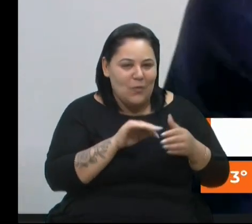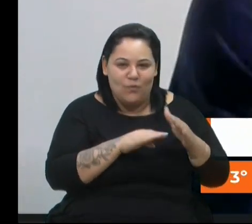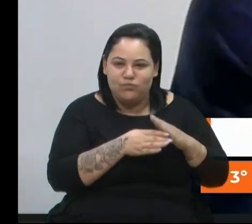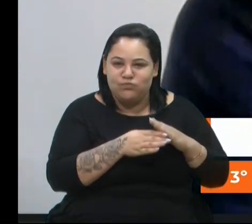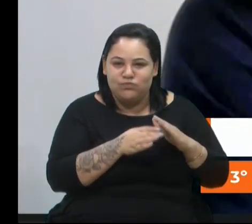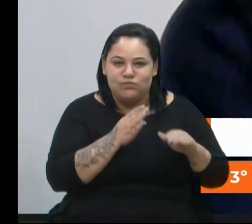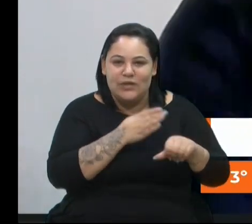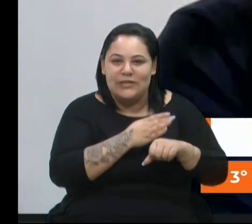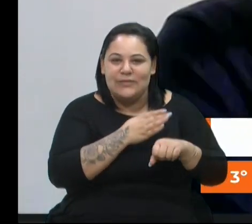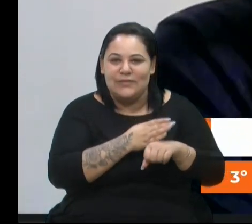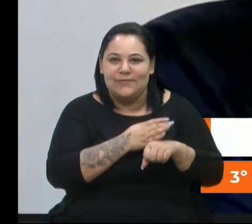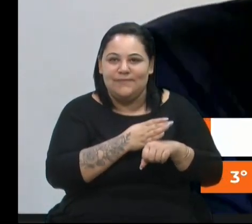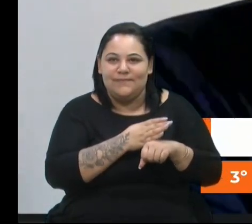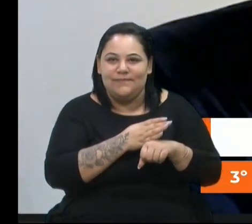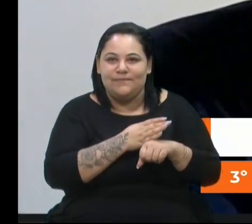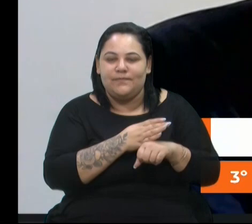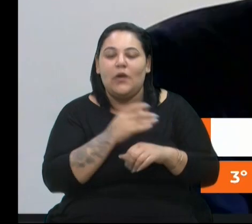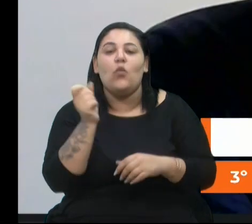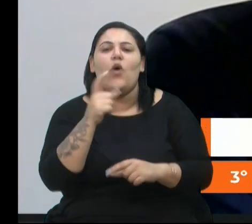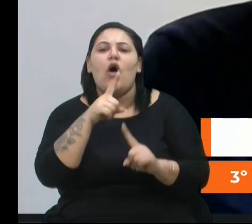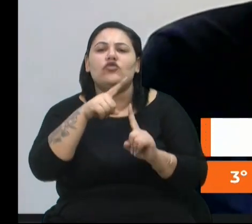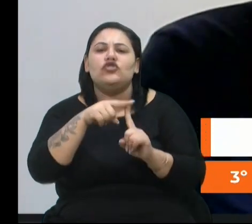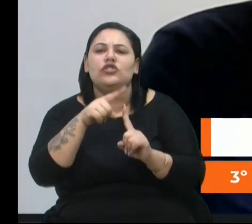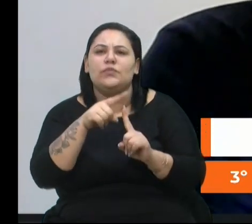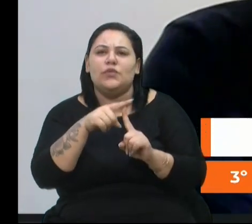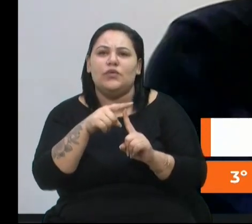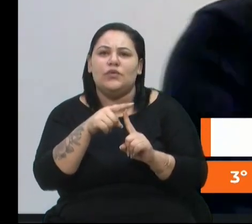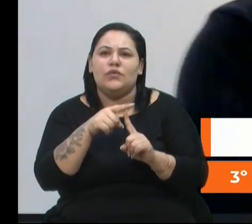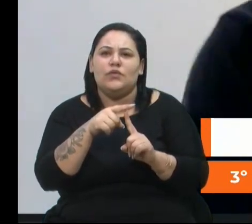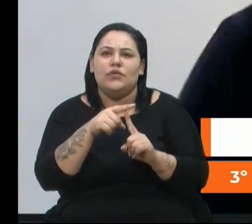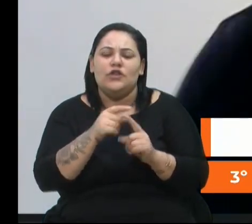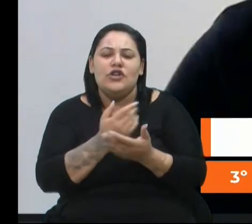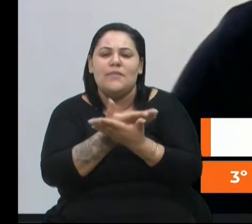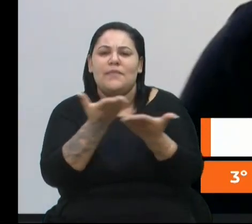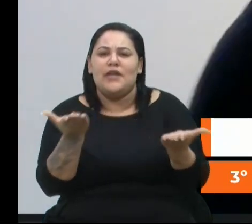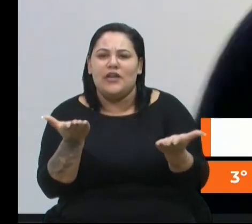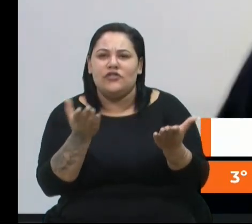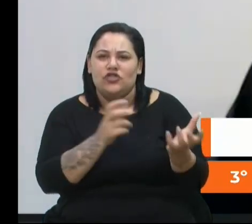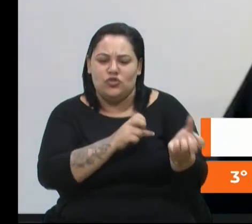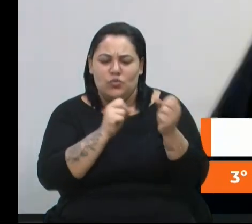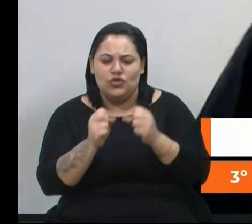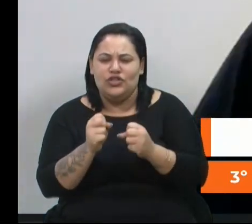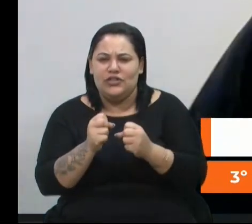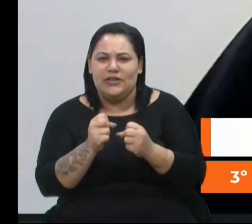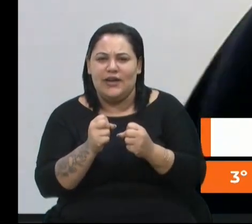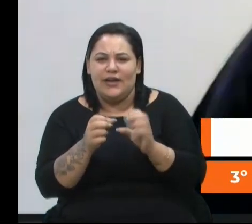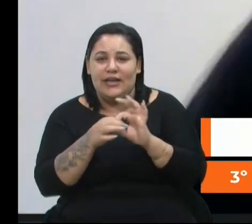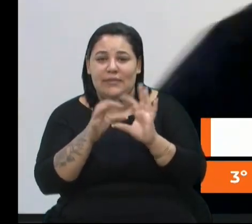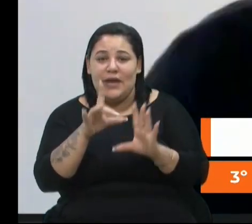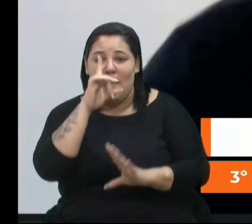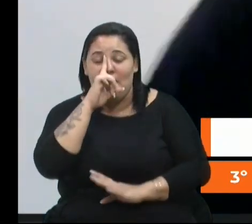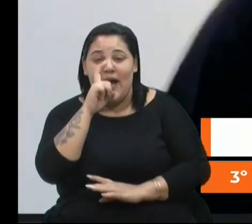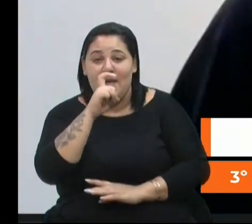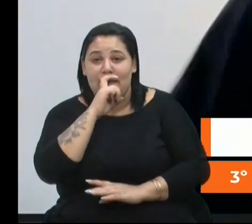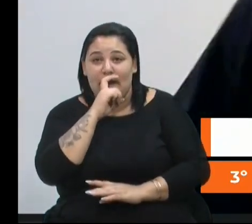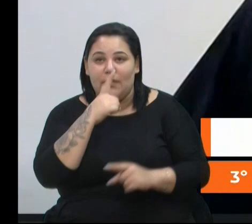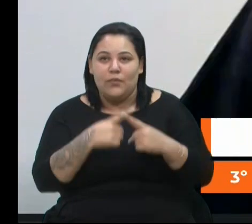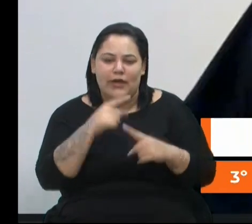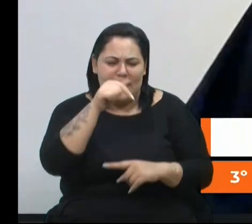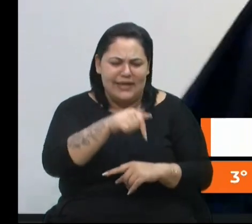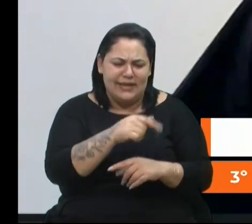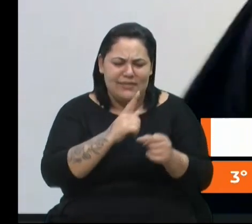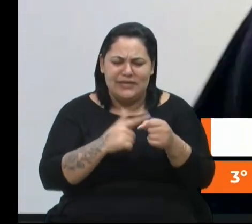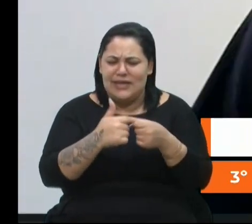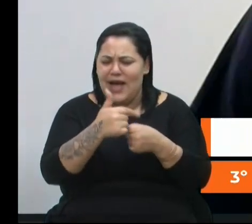Chico, que tipo de ambientes então a gente poderia disponibilizar para pares? Porque aqui na minha cidade, aqui no meu estado, não